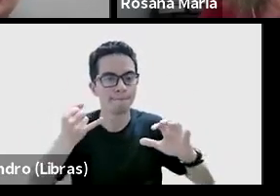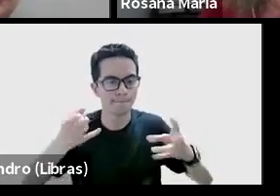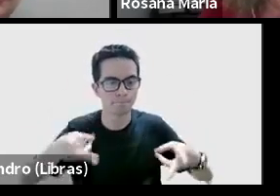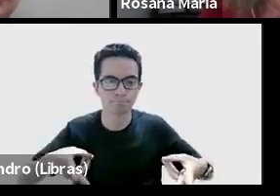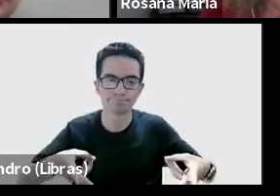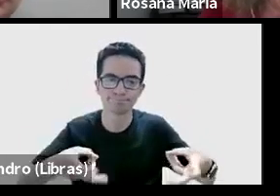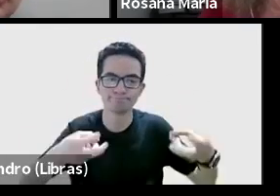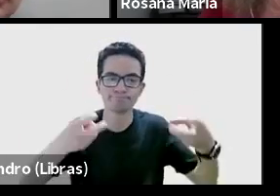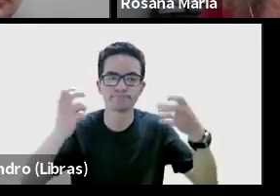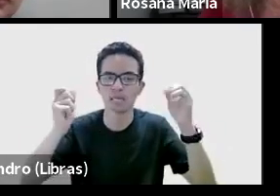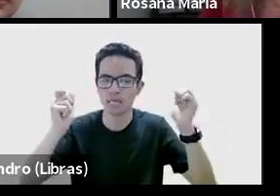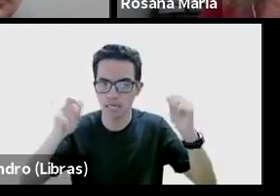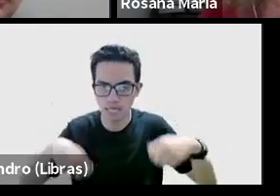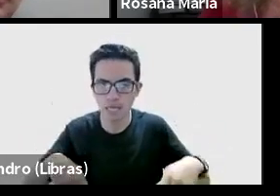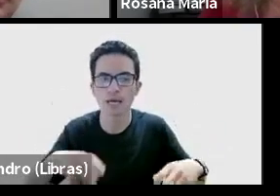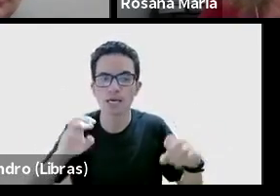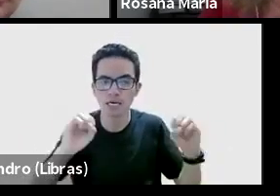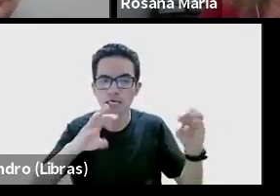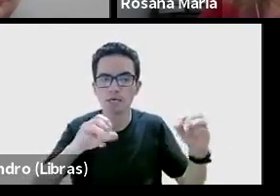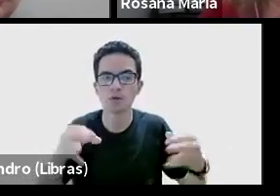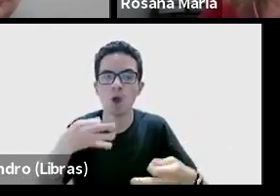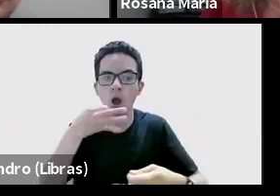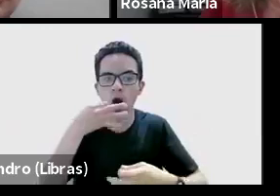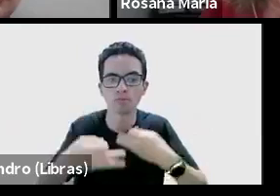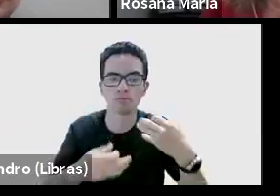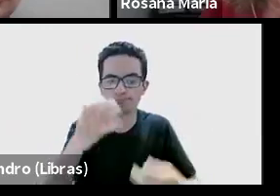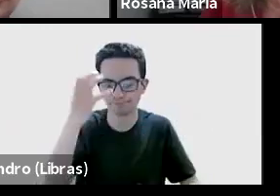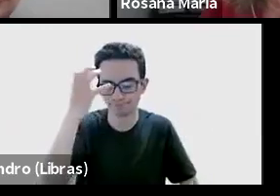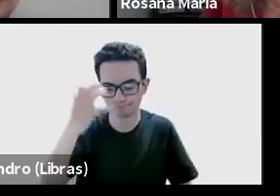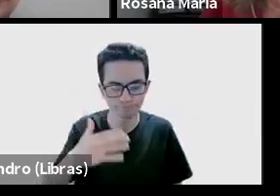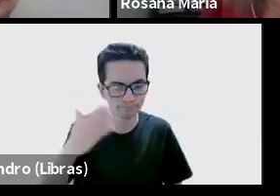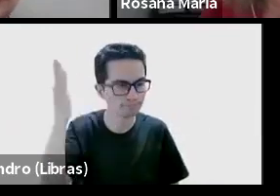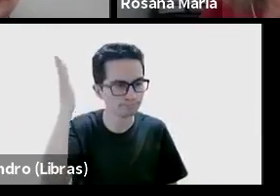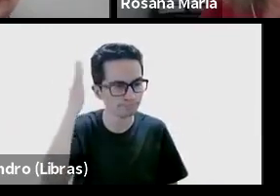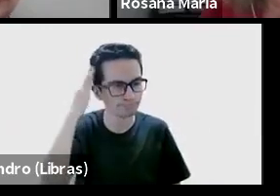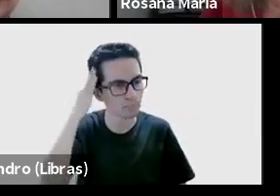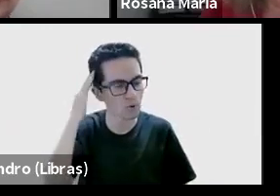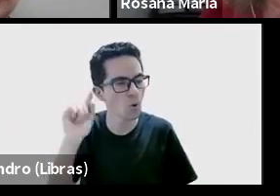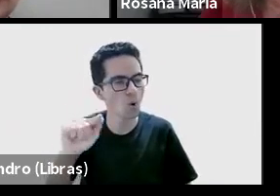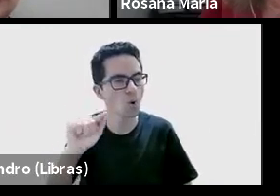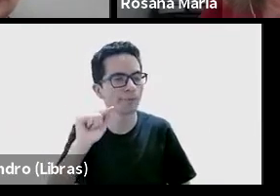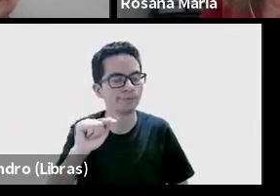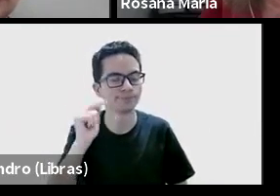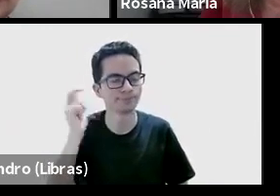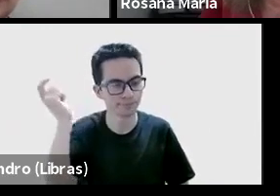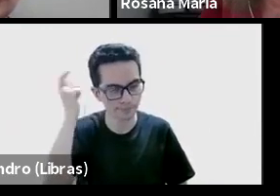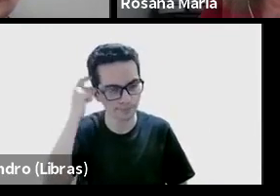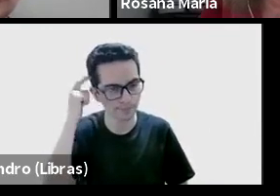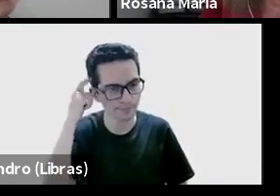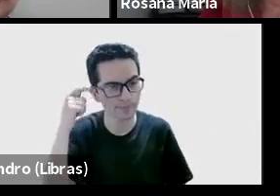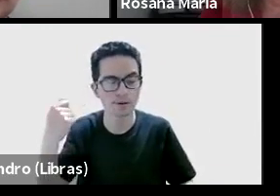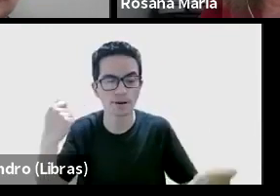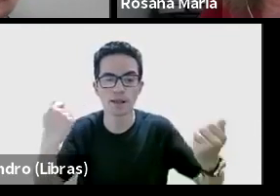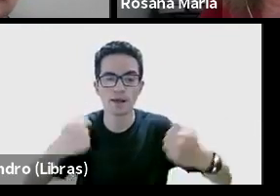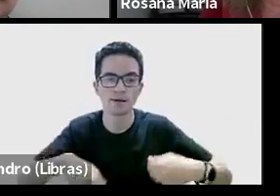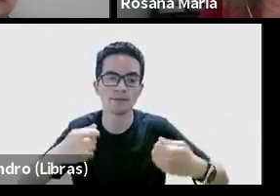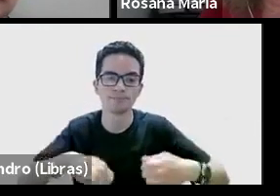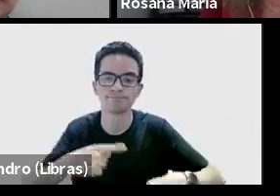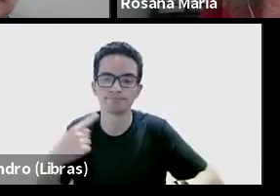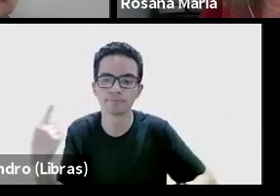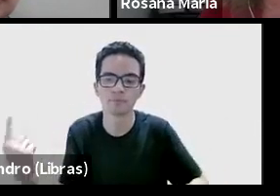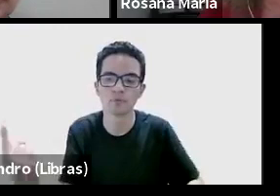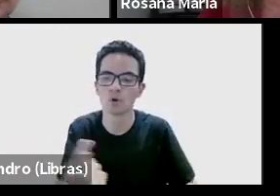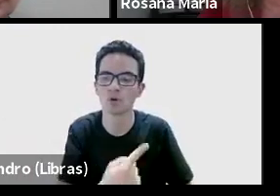gente só pensar na educação crítica, né? O que seria uma educação, né? A necessidade da gente